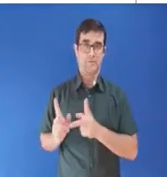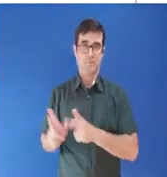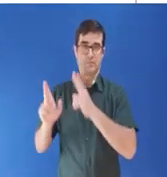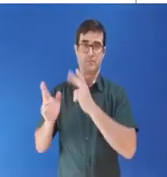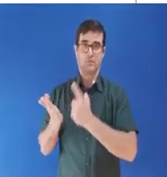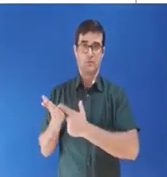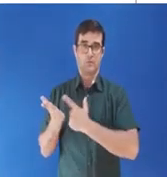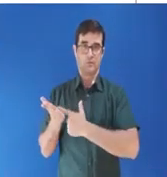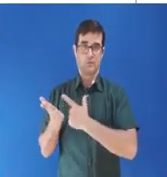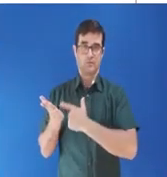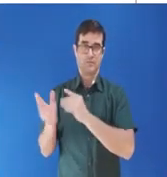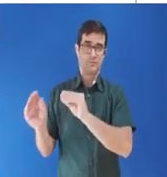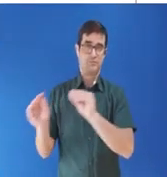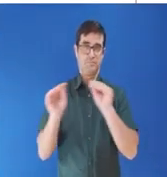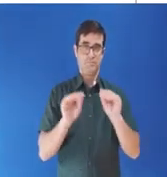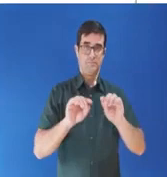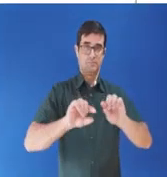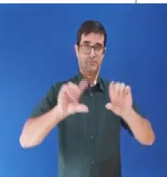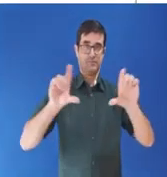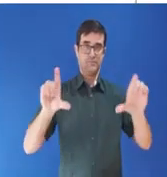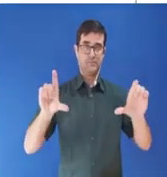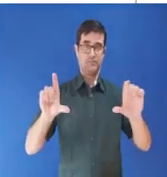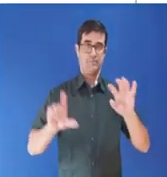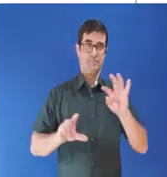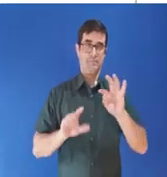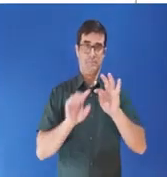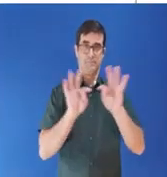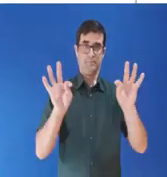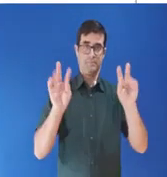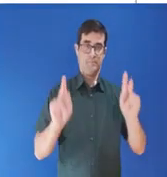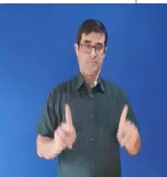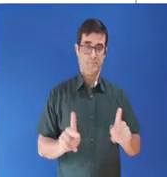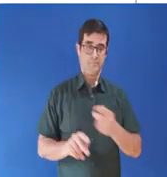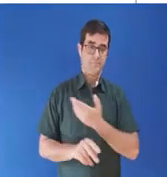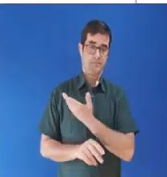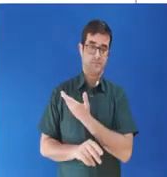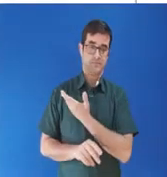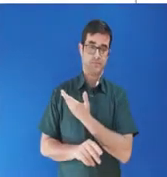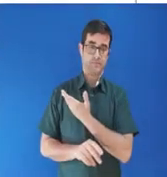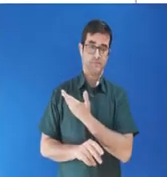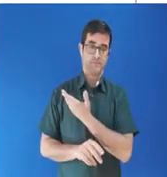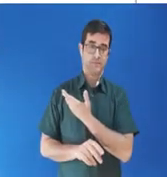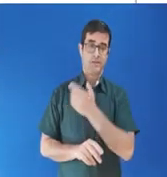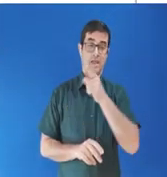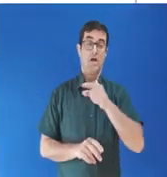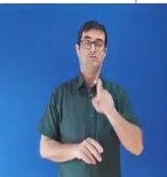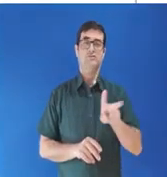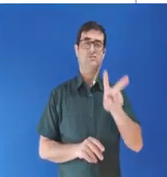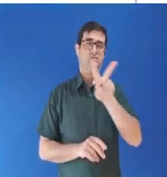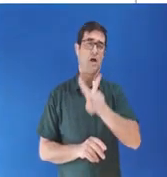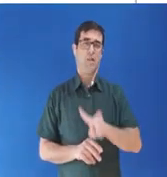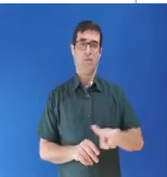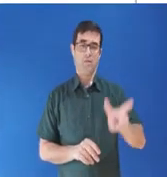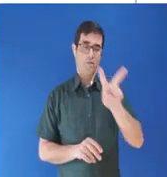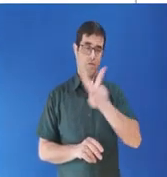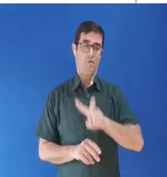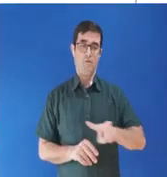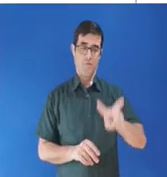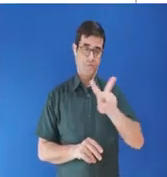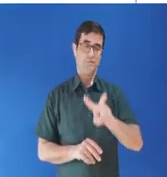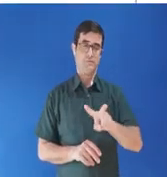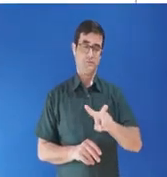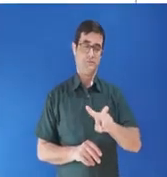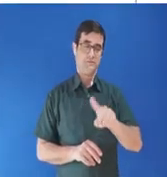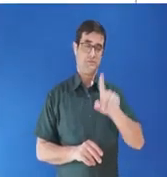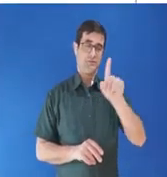Atkins, do livro, né? E aqui ele tem alguns valores, né, de afinidade eletrônica para os diferentes elementos, né? E a gente